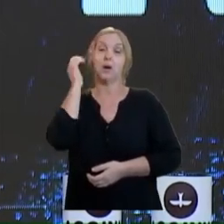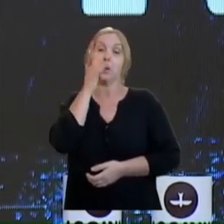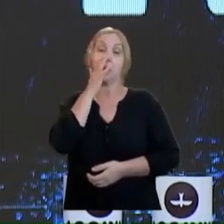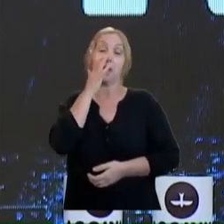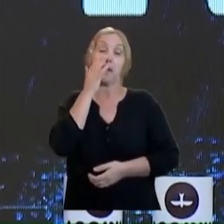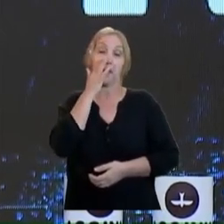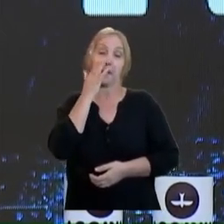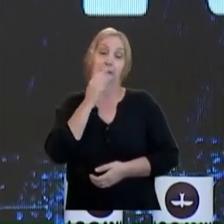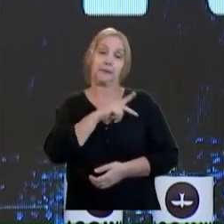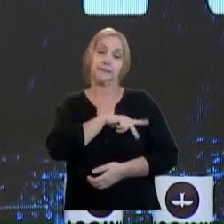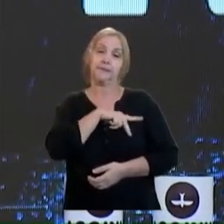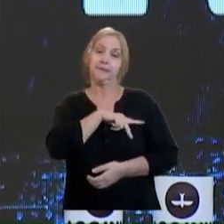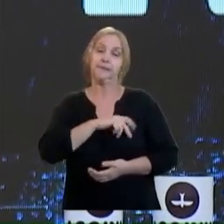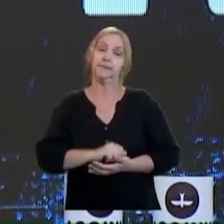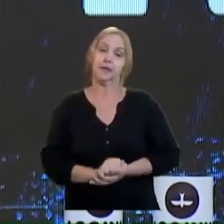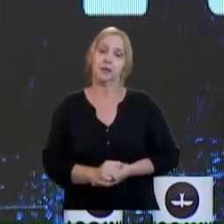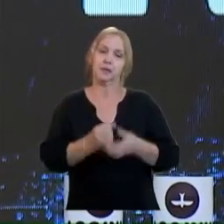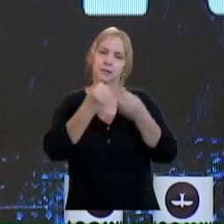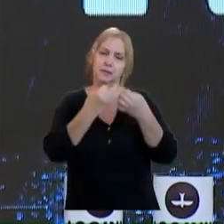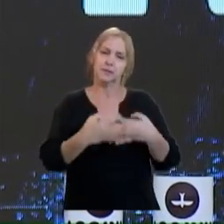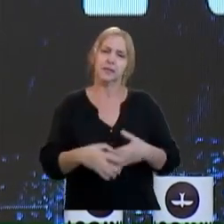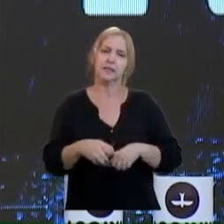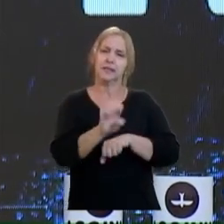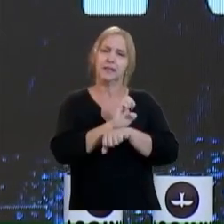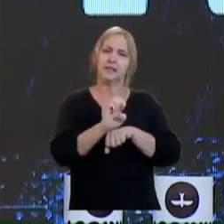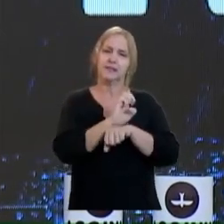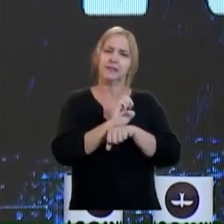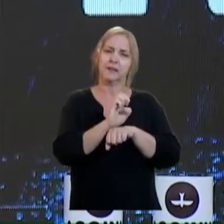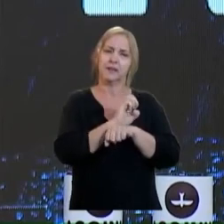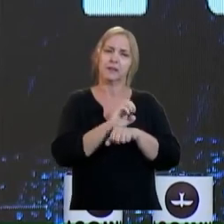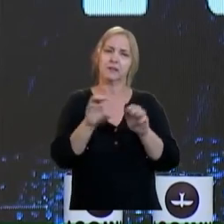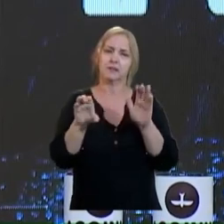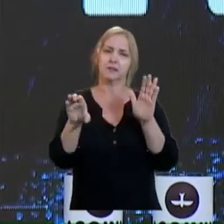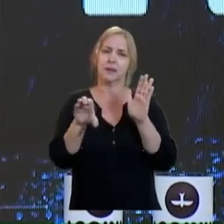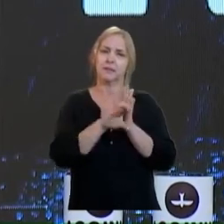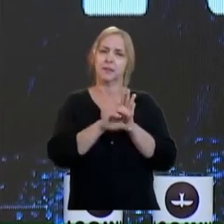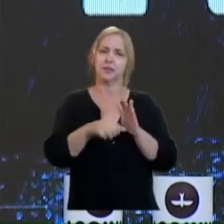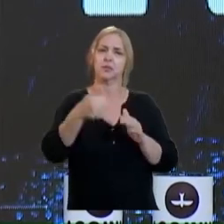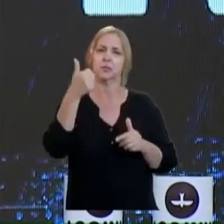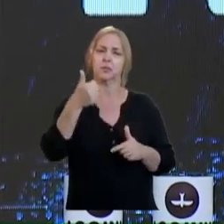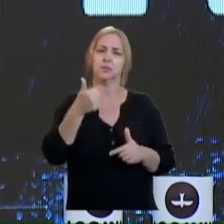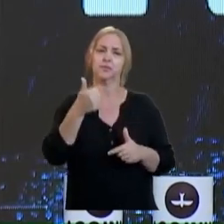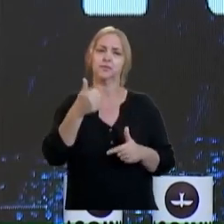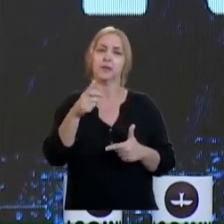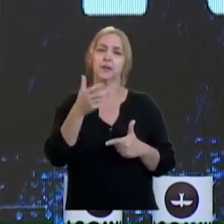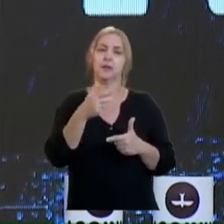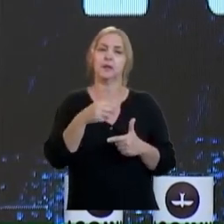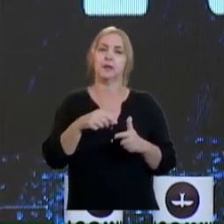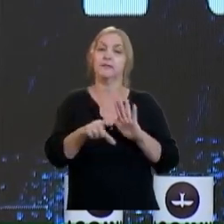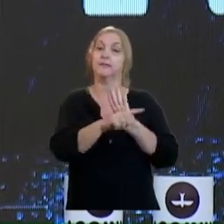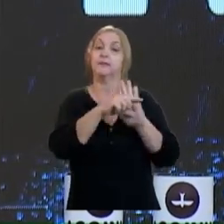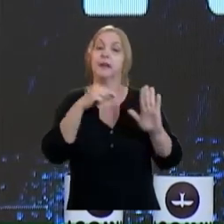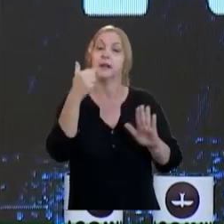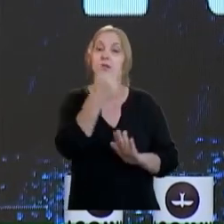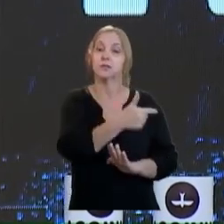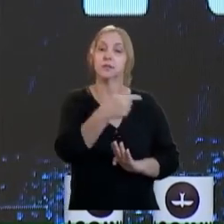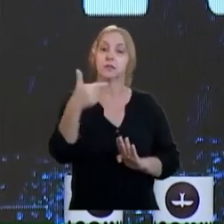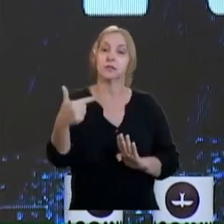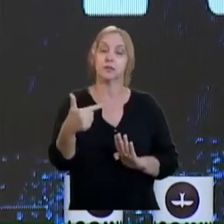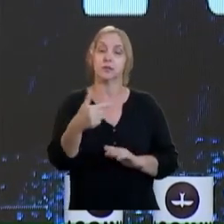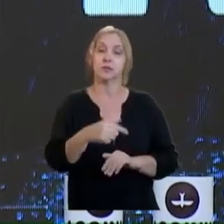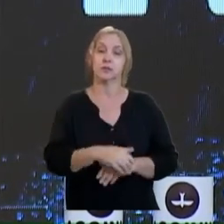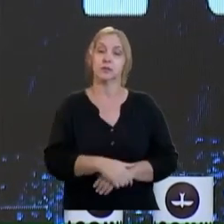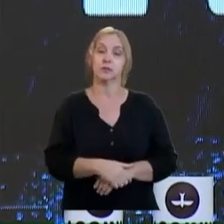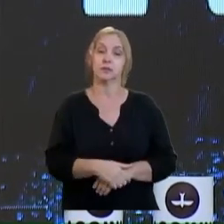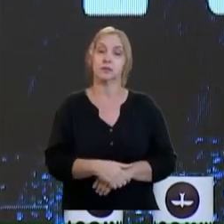o verso de número 22, vamos voltar aqui. Efésios capítulo 1, o verso de número 22,